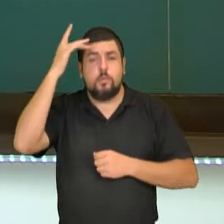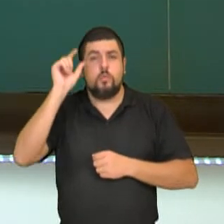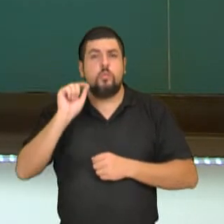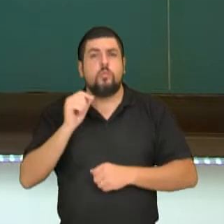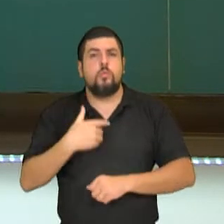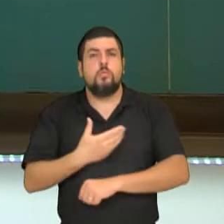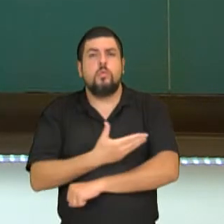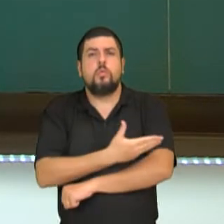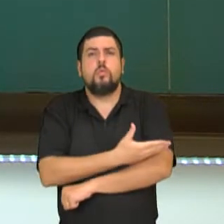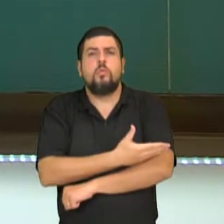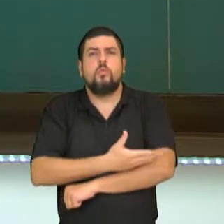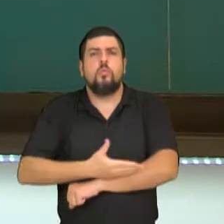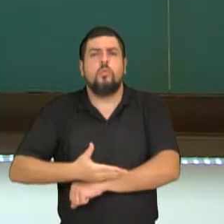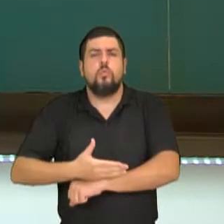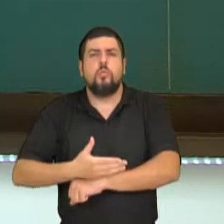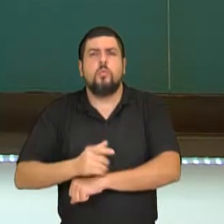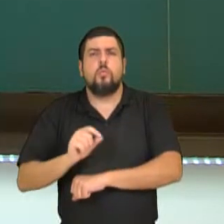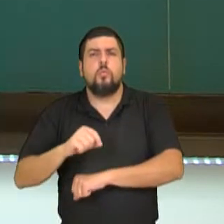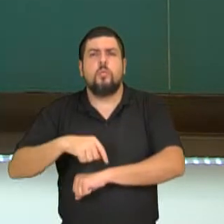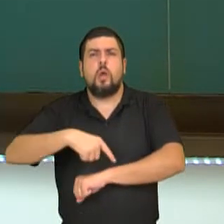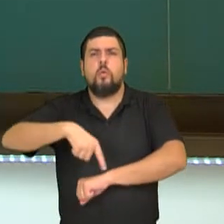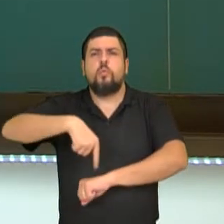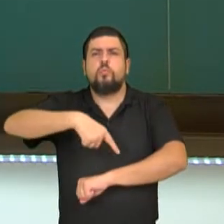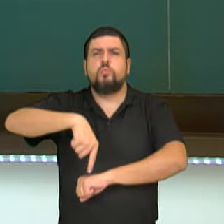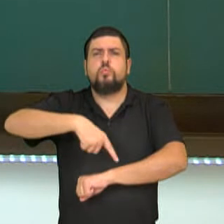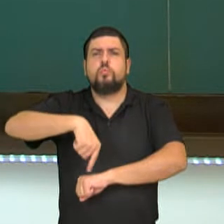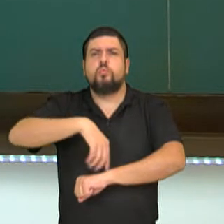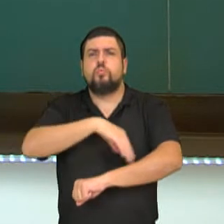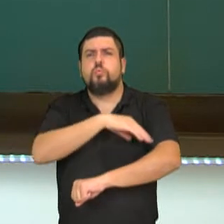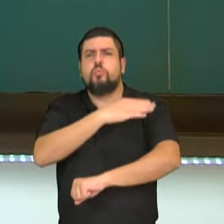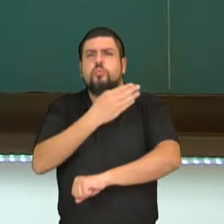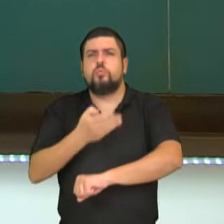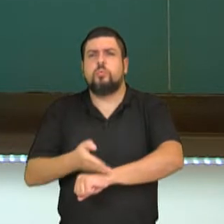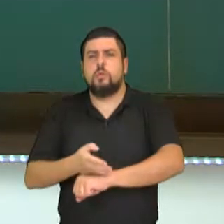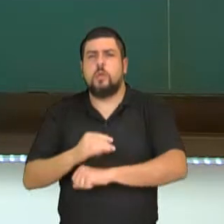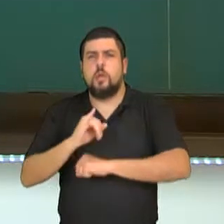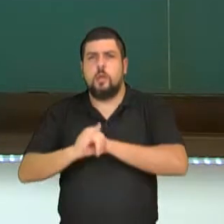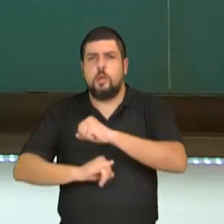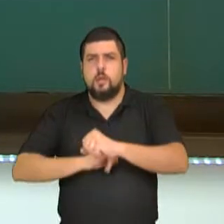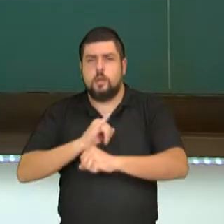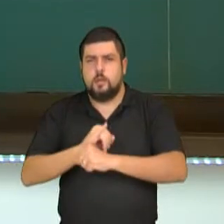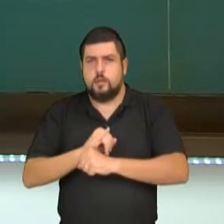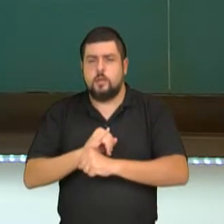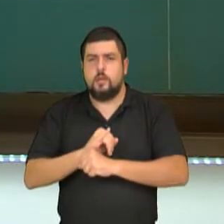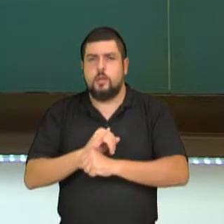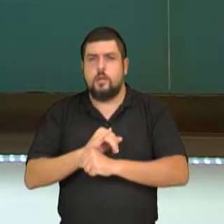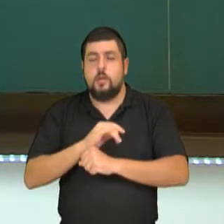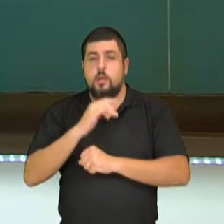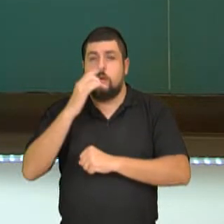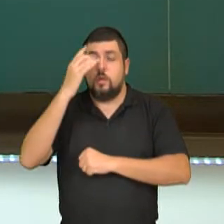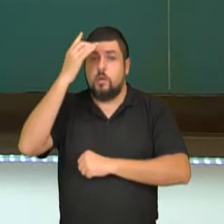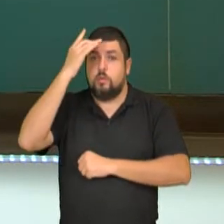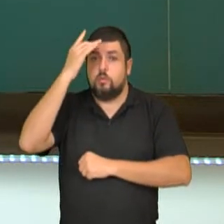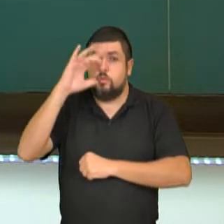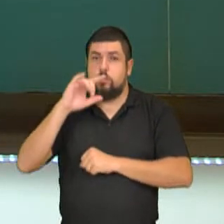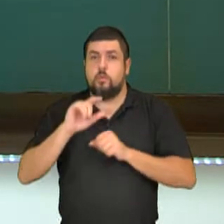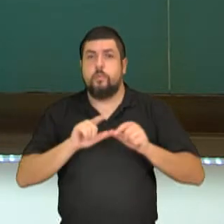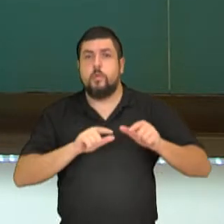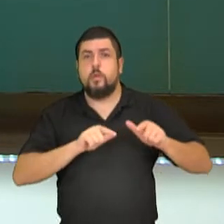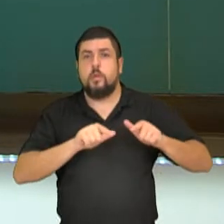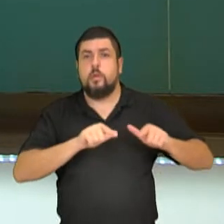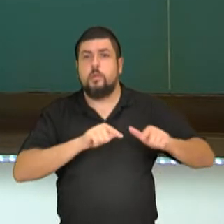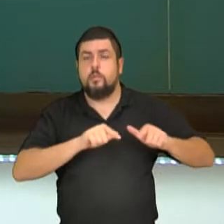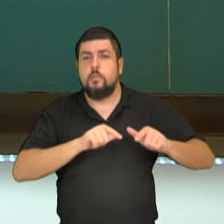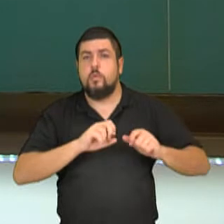acostumada a ficar muitas horas conectada na internet, não se sabe aqui se trabalhando,